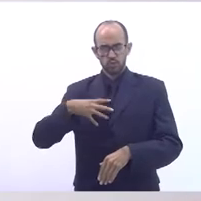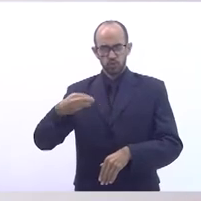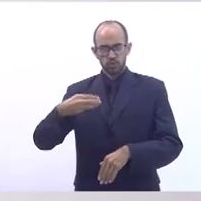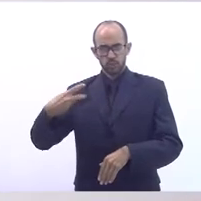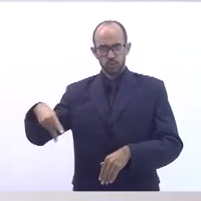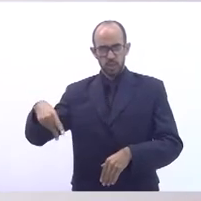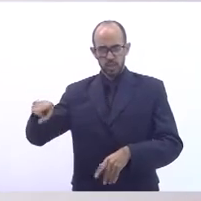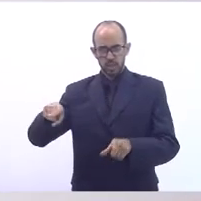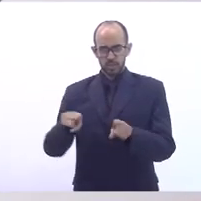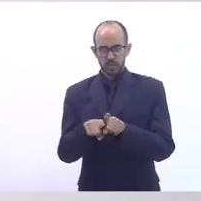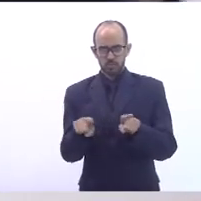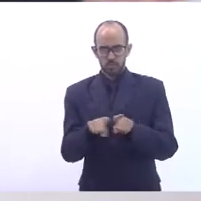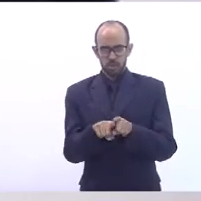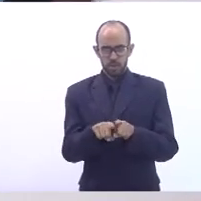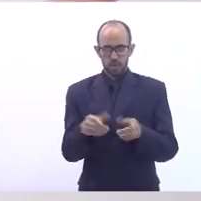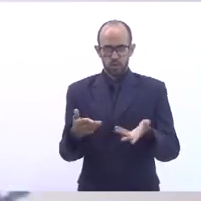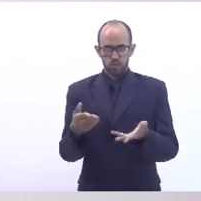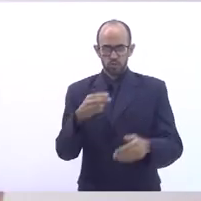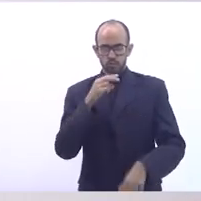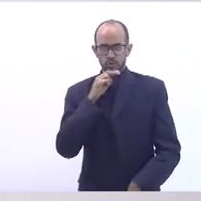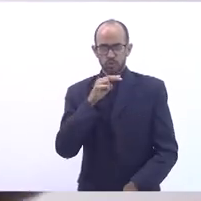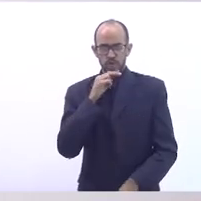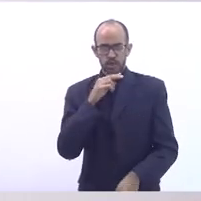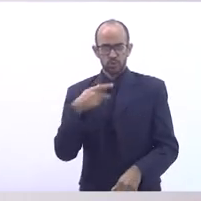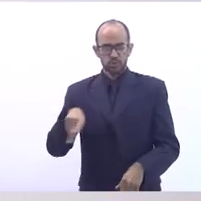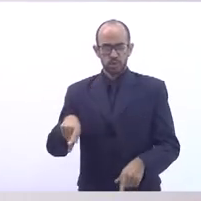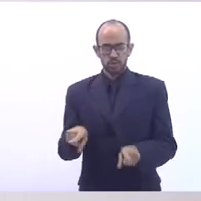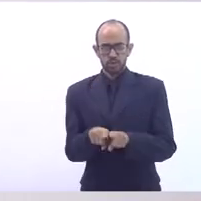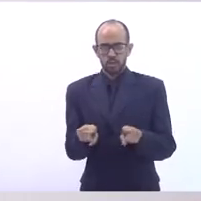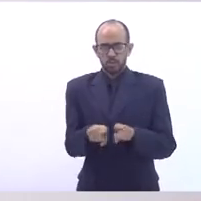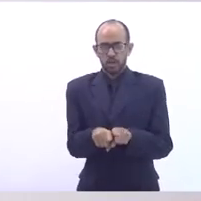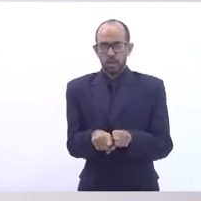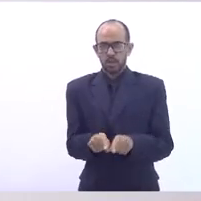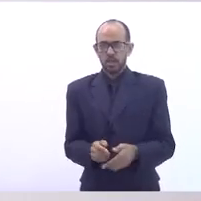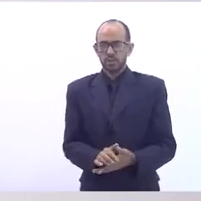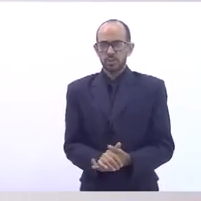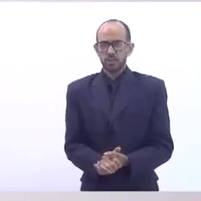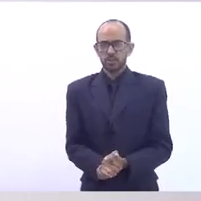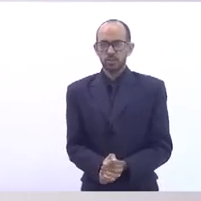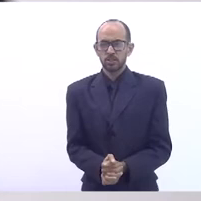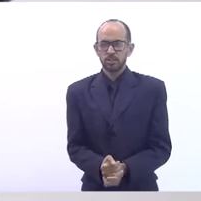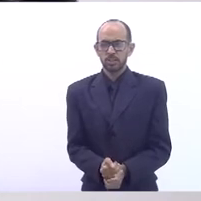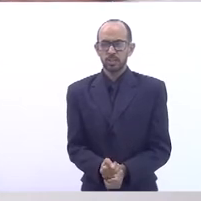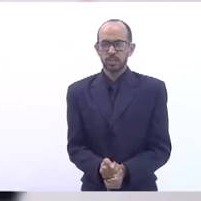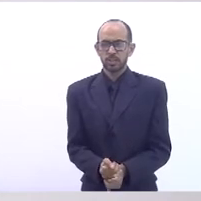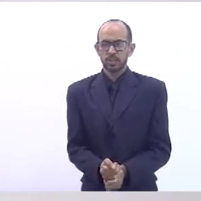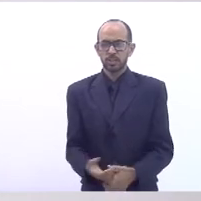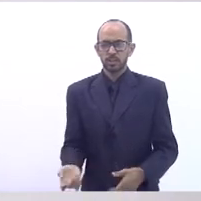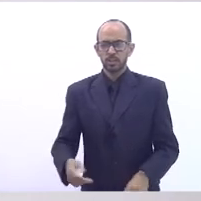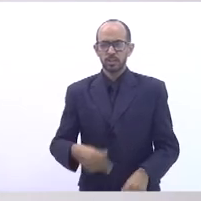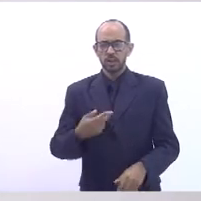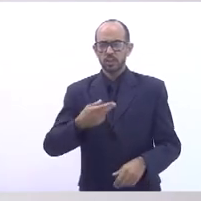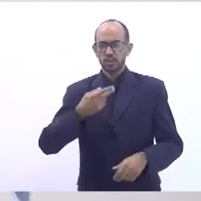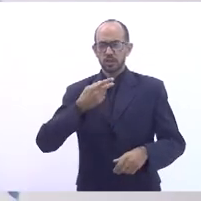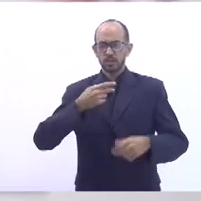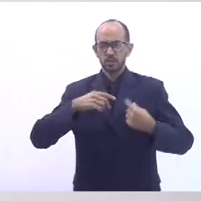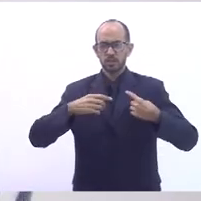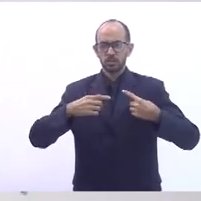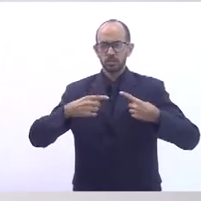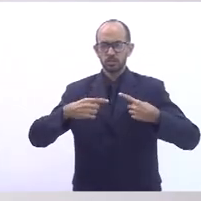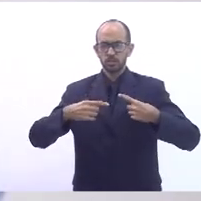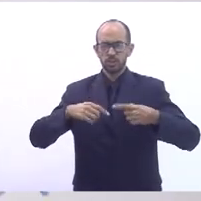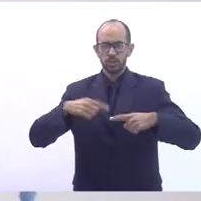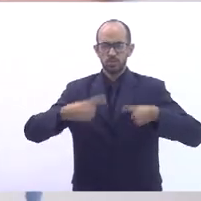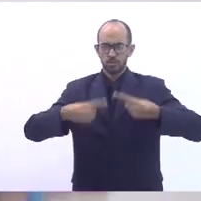amigos depois e hoje para os netos dos meus amigos né porque o proibicionismo é uma